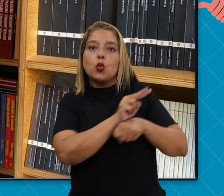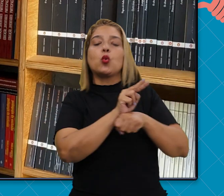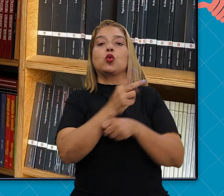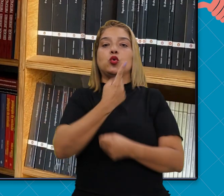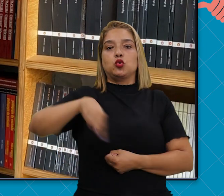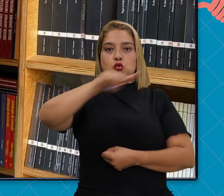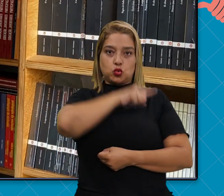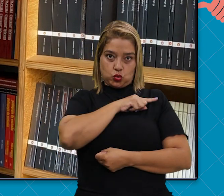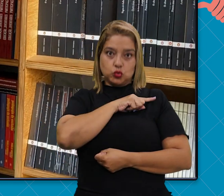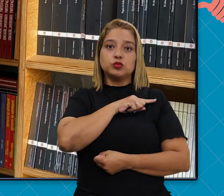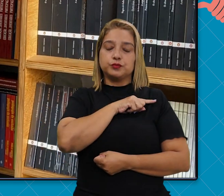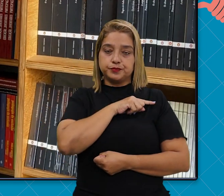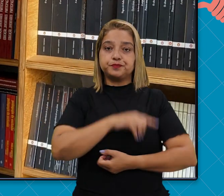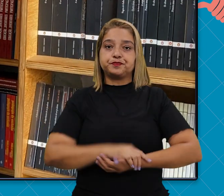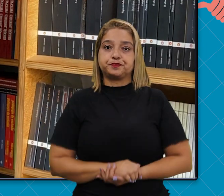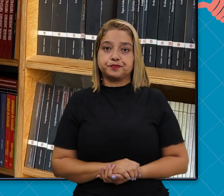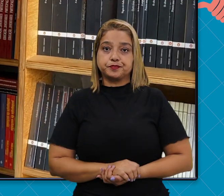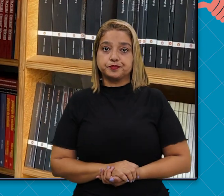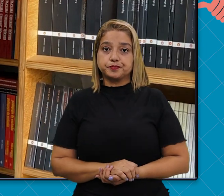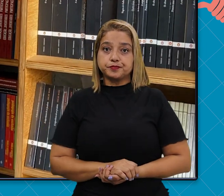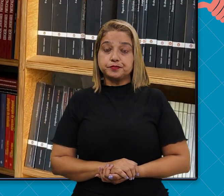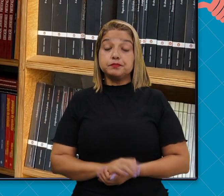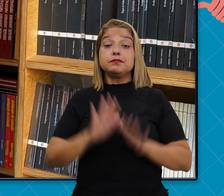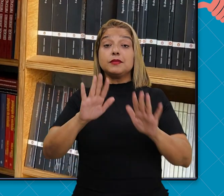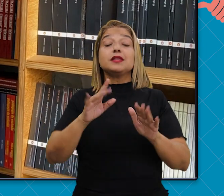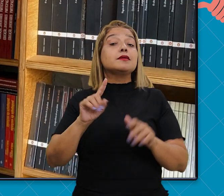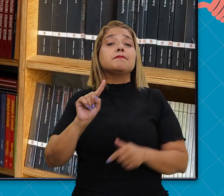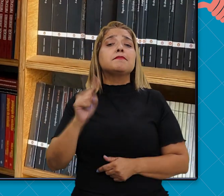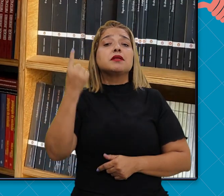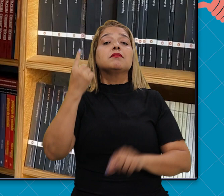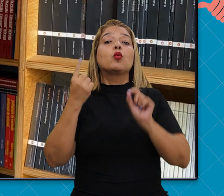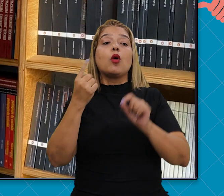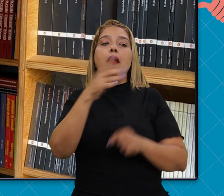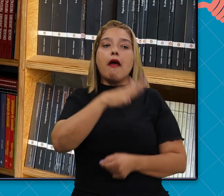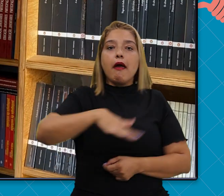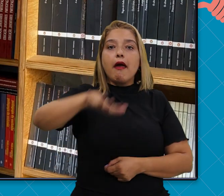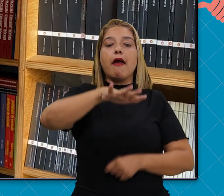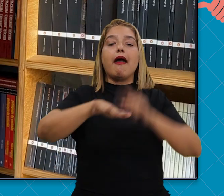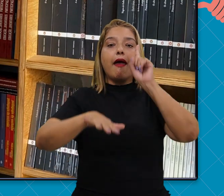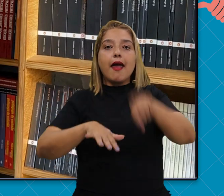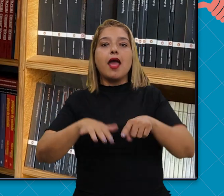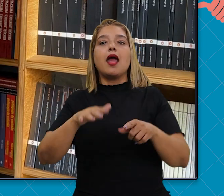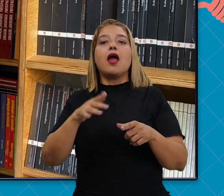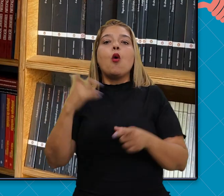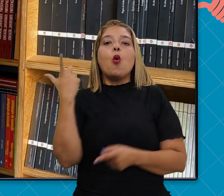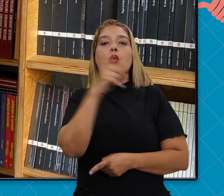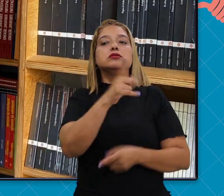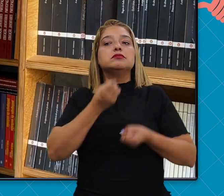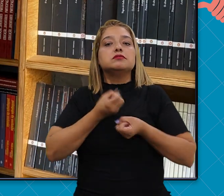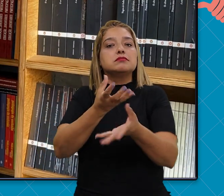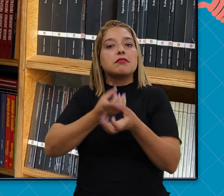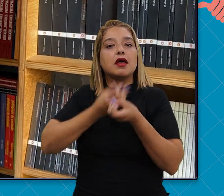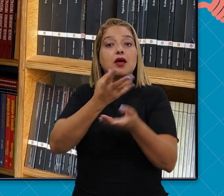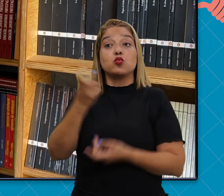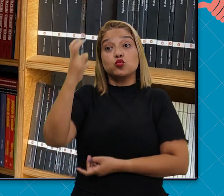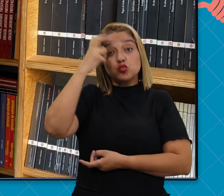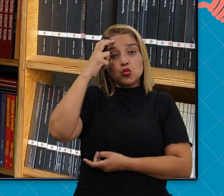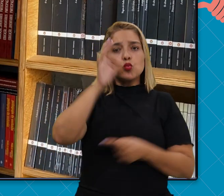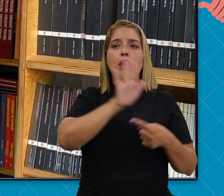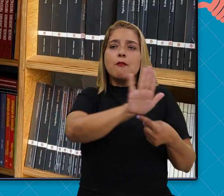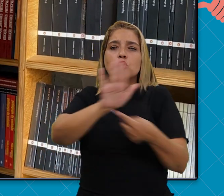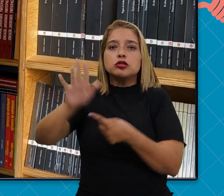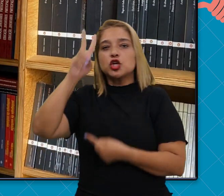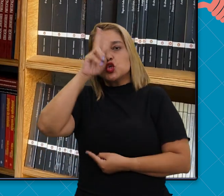patrimônio? Primeiro, que eles são meios de expressão da nossa cultura e,